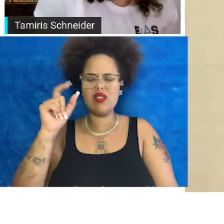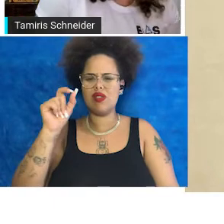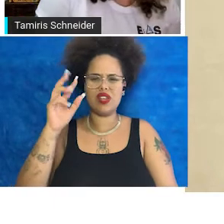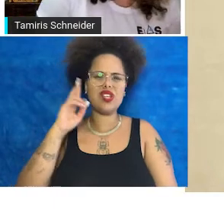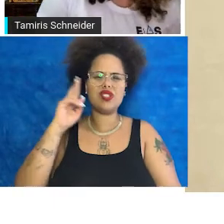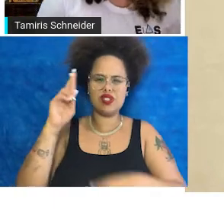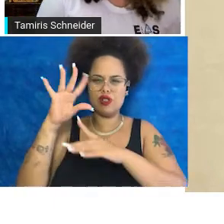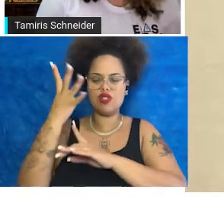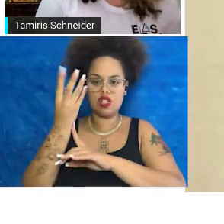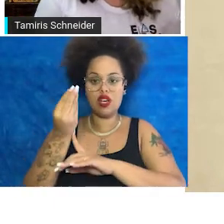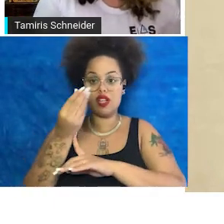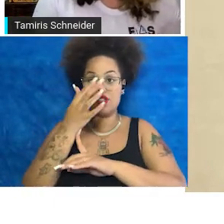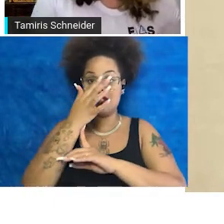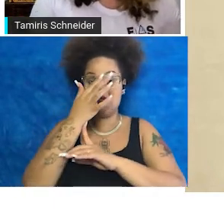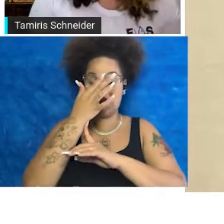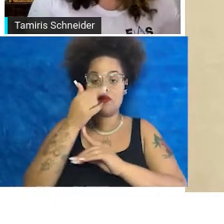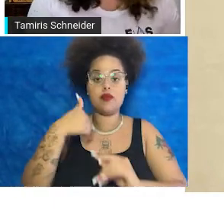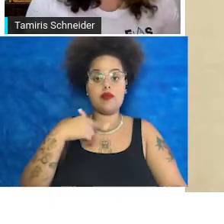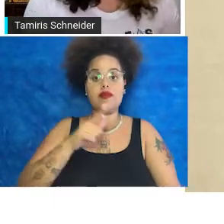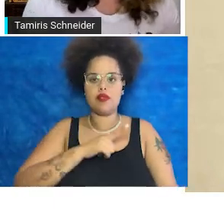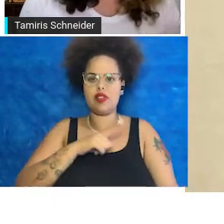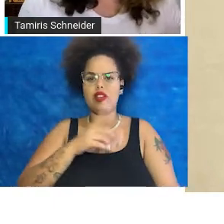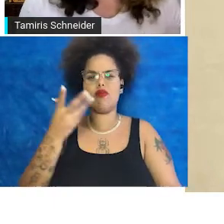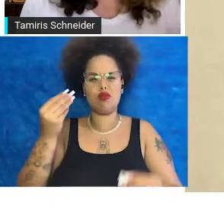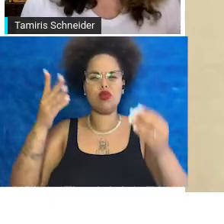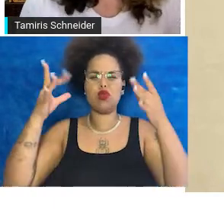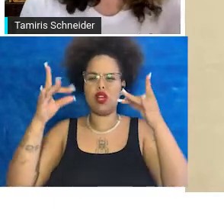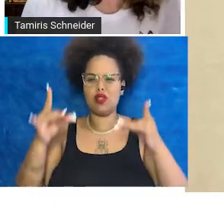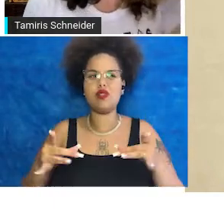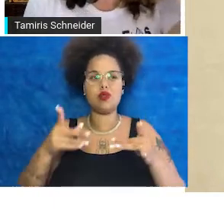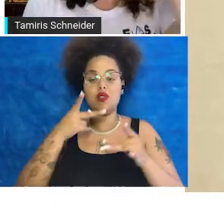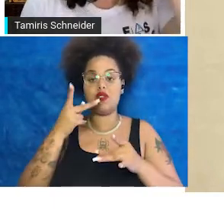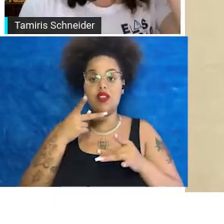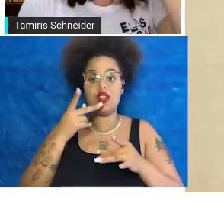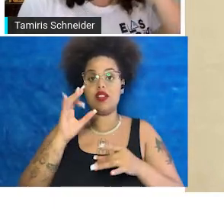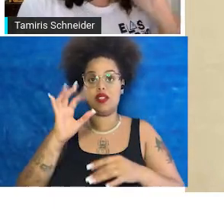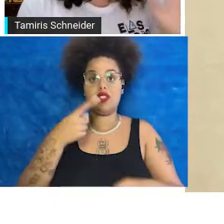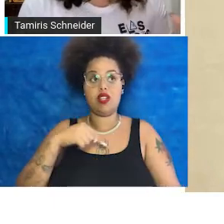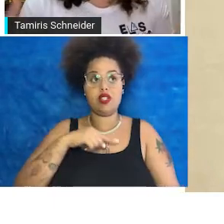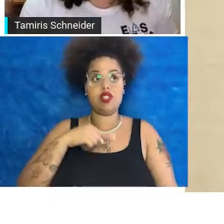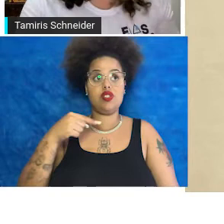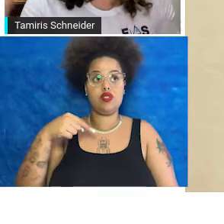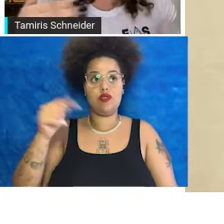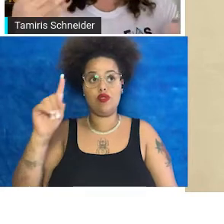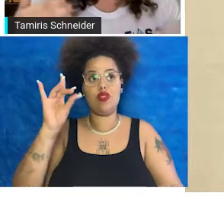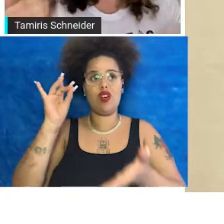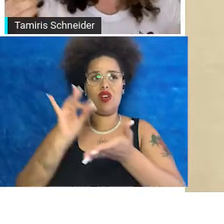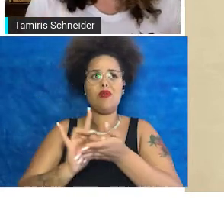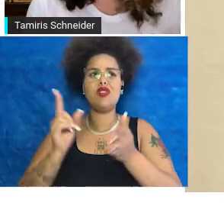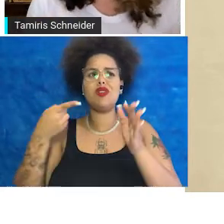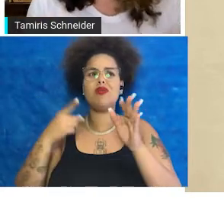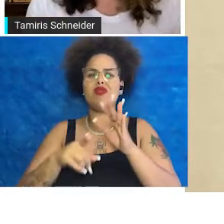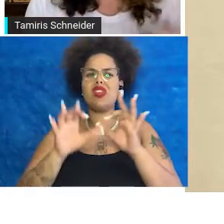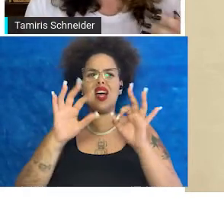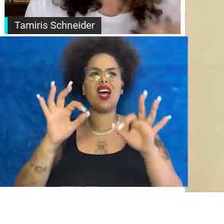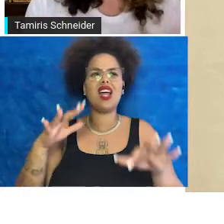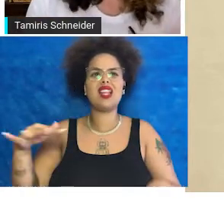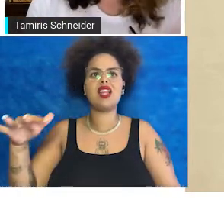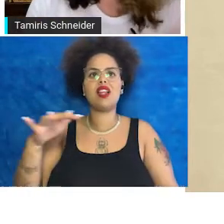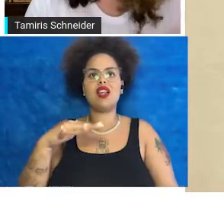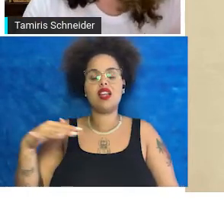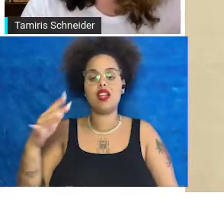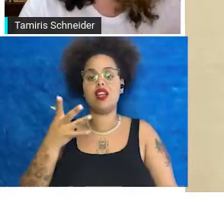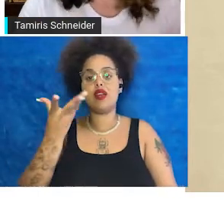de arte. A gente tem muito assunto para falar nisso. Se a gente for realmente aprofundar em cada área, é